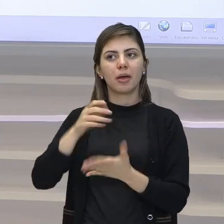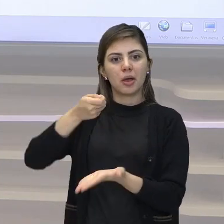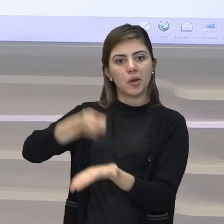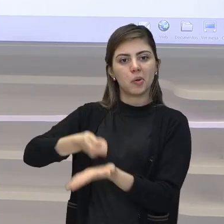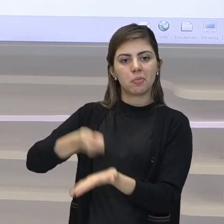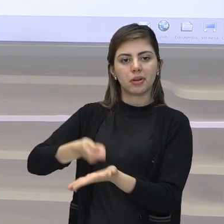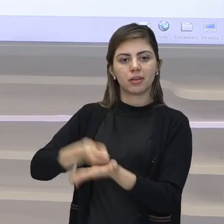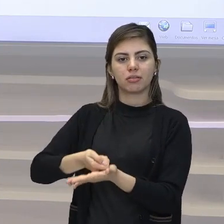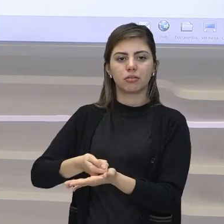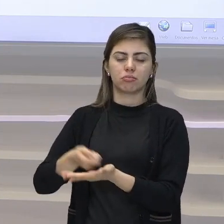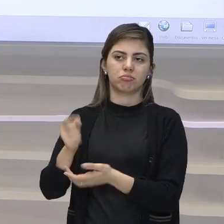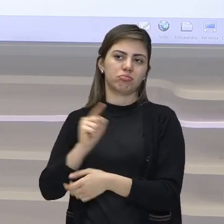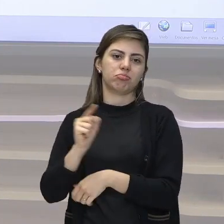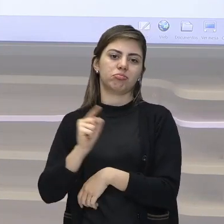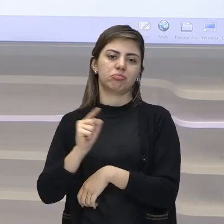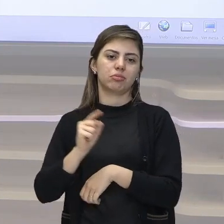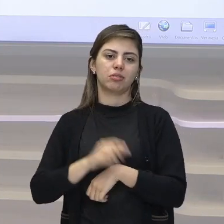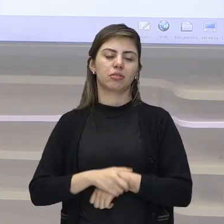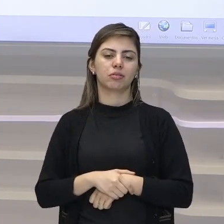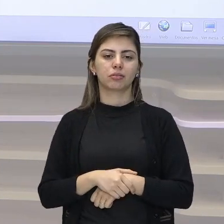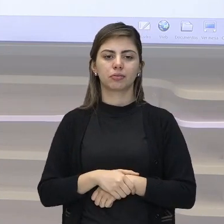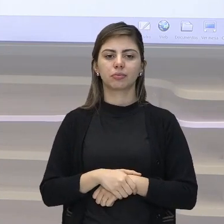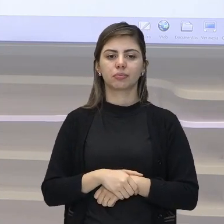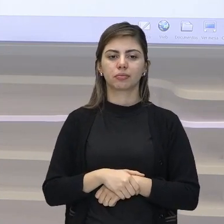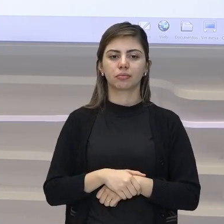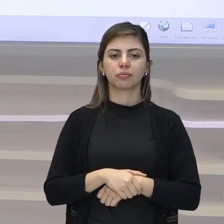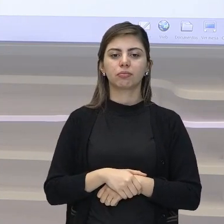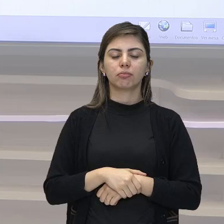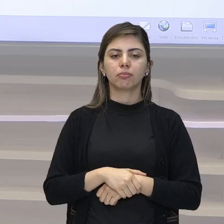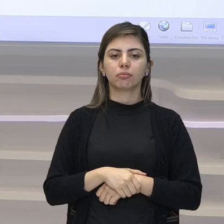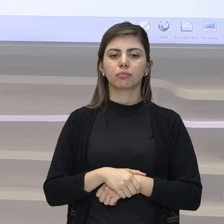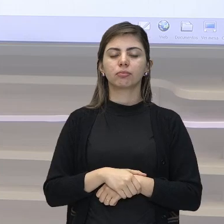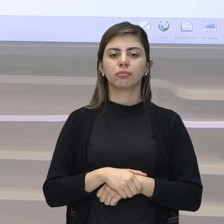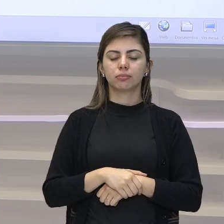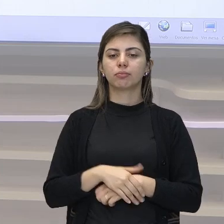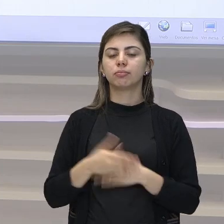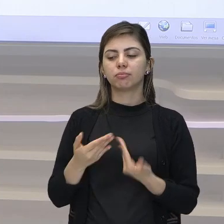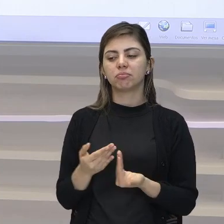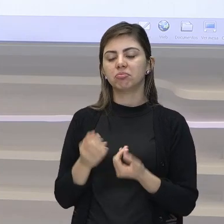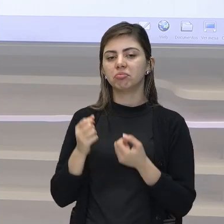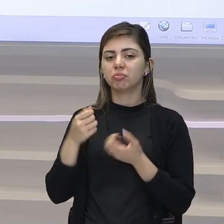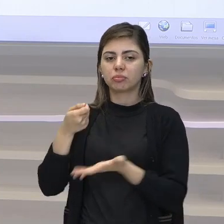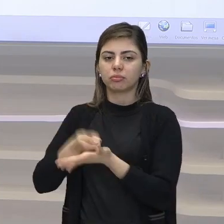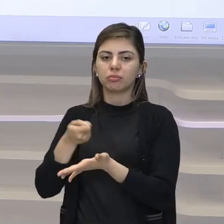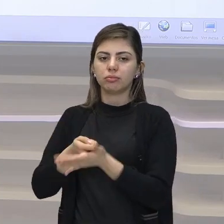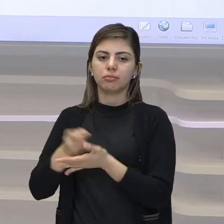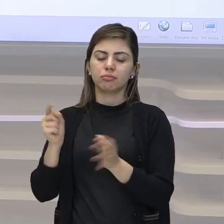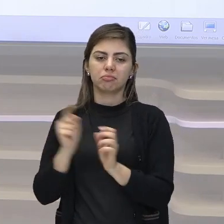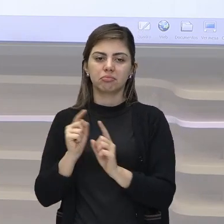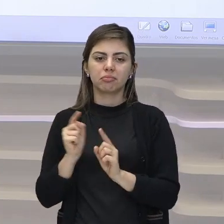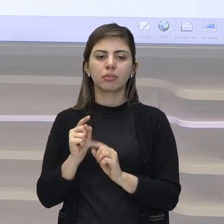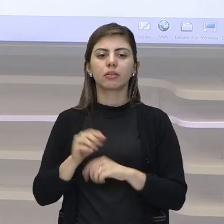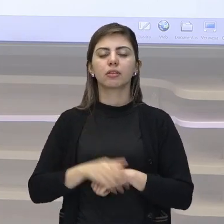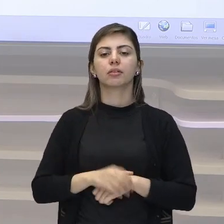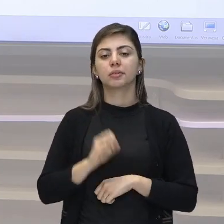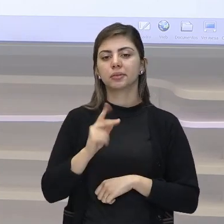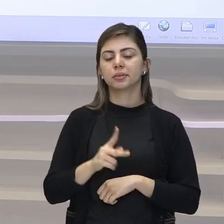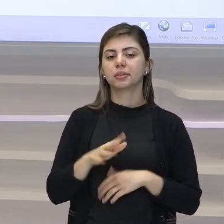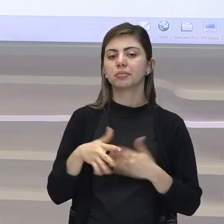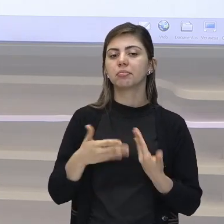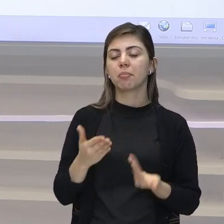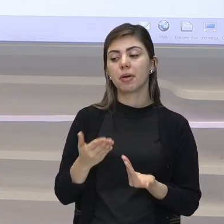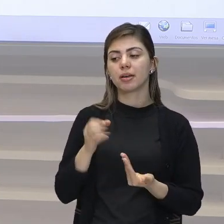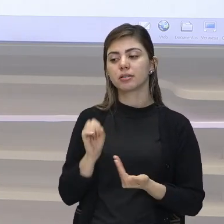o pássaro deixa de comer, o rinoceronte vai continuar vivendo a vida dele com o carrapato, mas vai continuar vivendo, certo? Então, isso